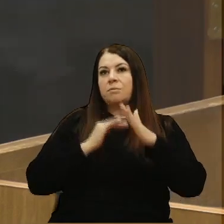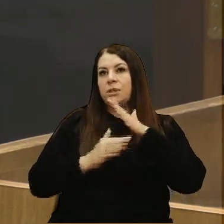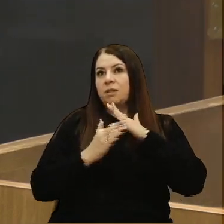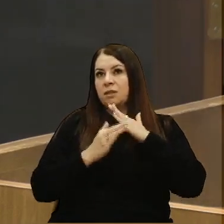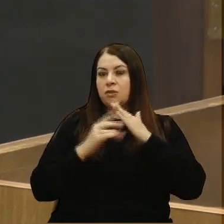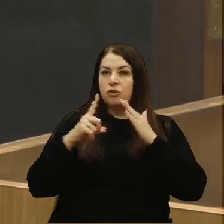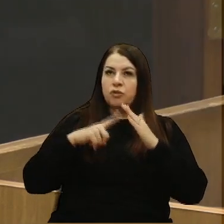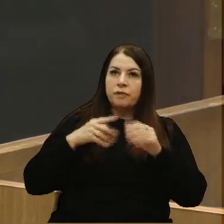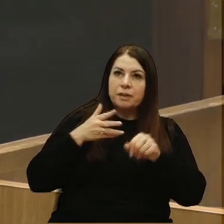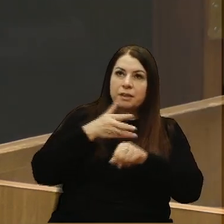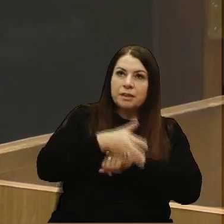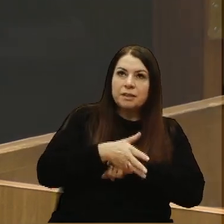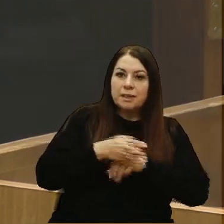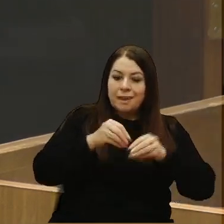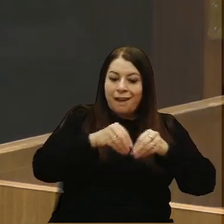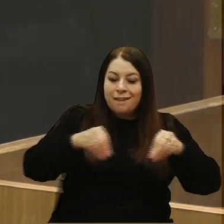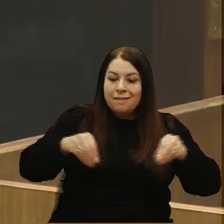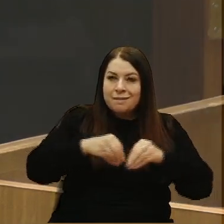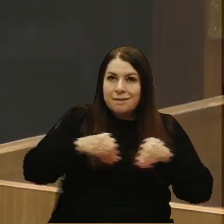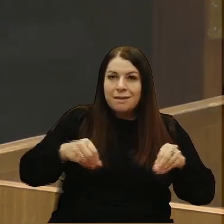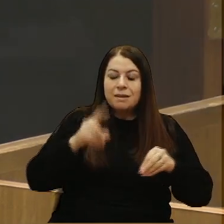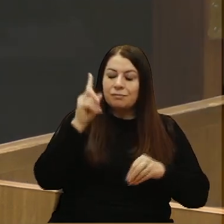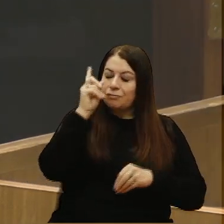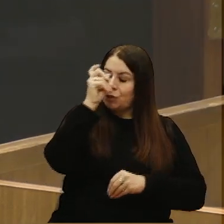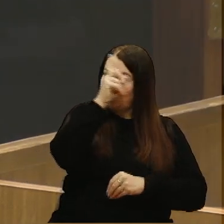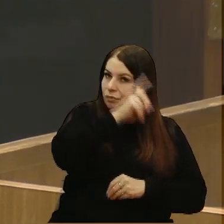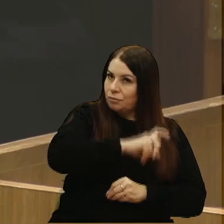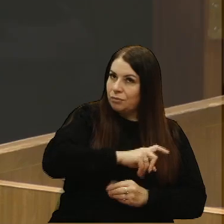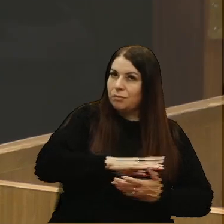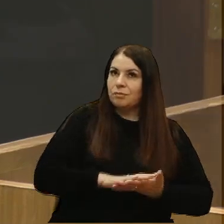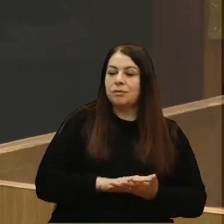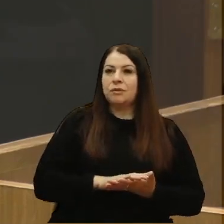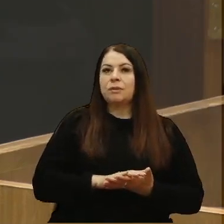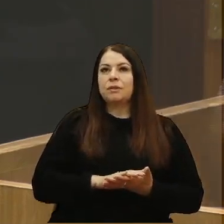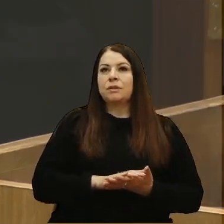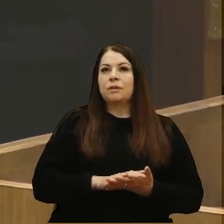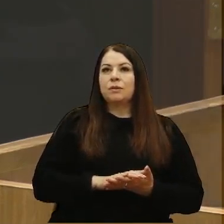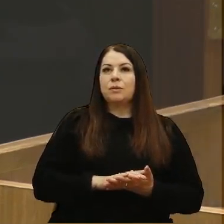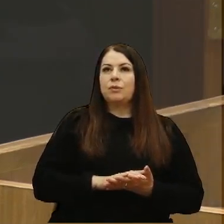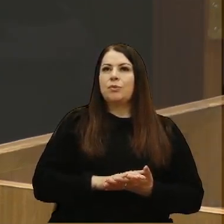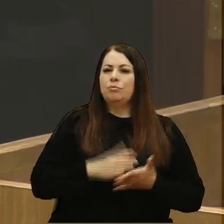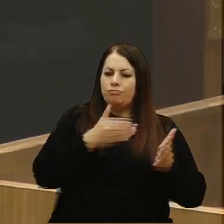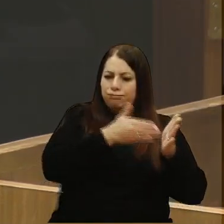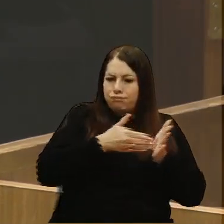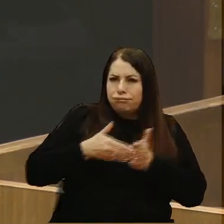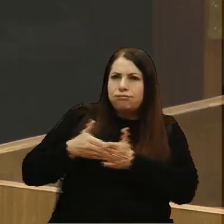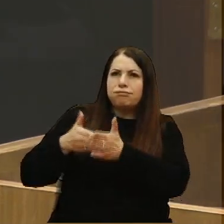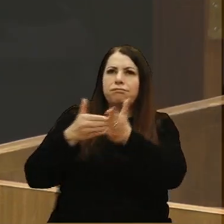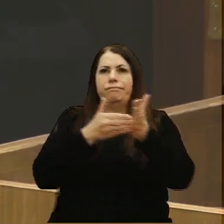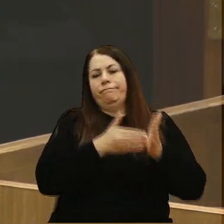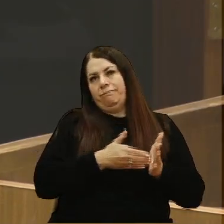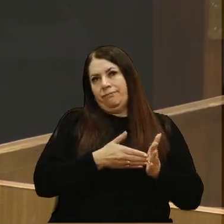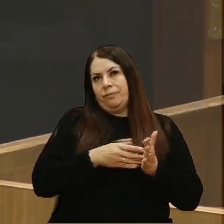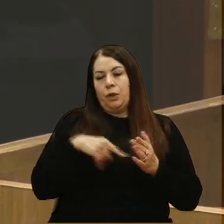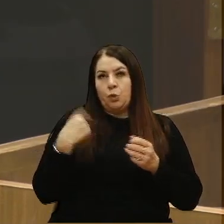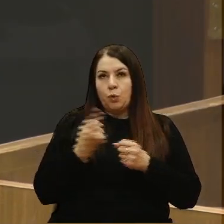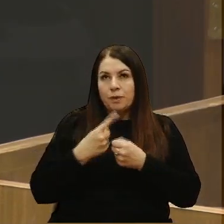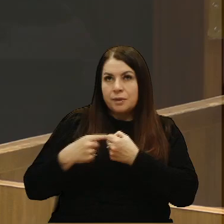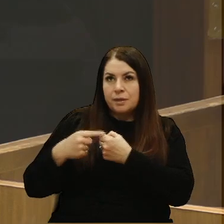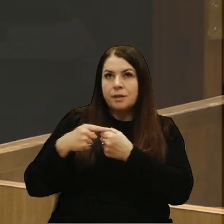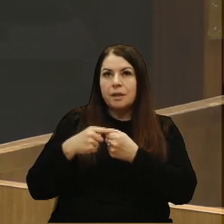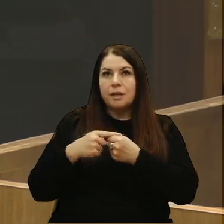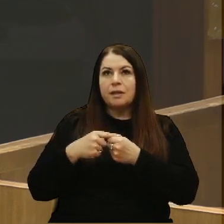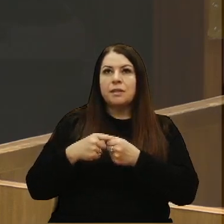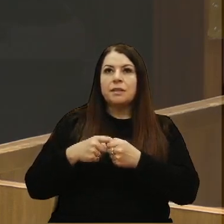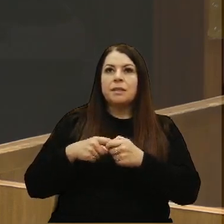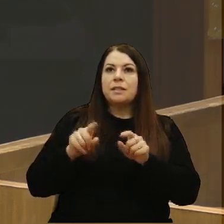tiveram acesso à terra, com dificuldades, com expressivos obstáculos. A nossa cidade se